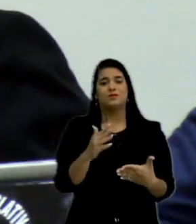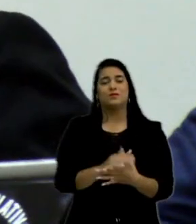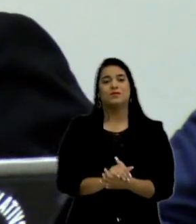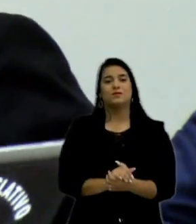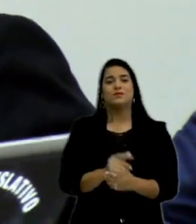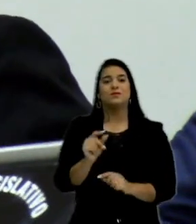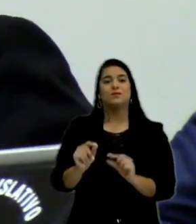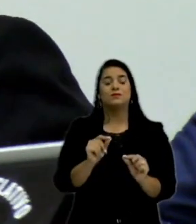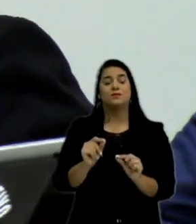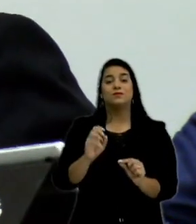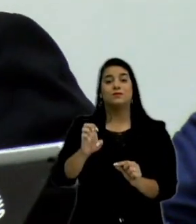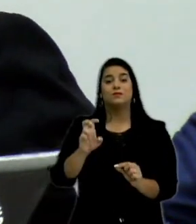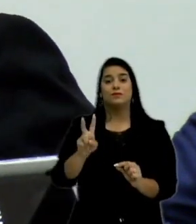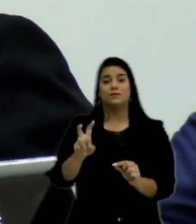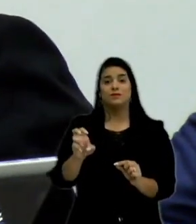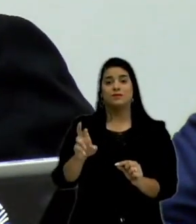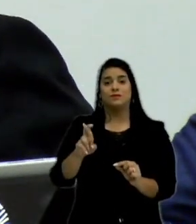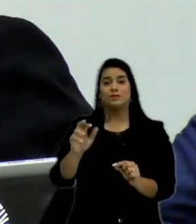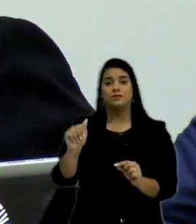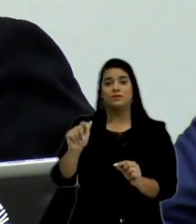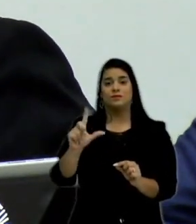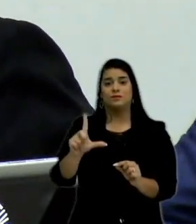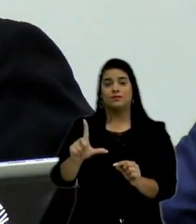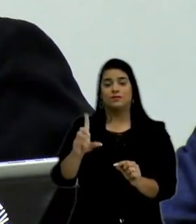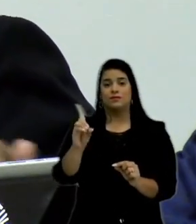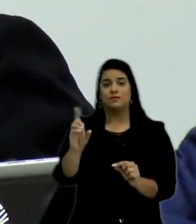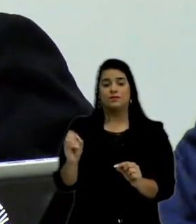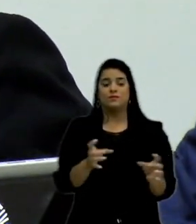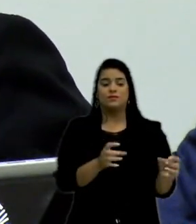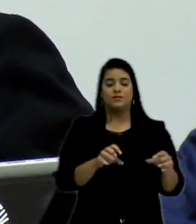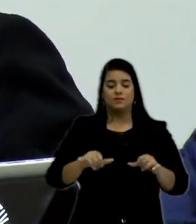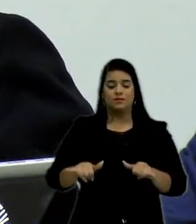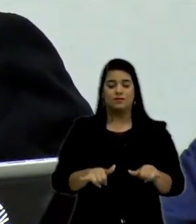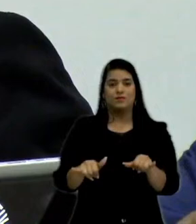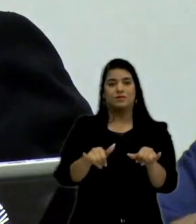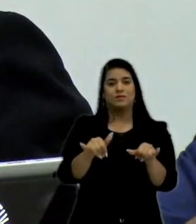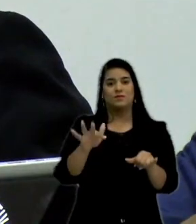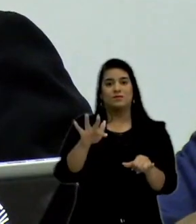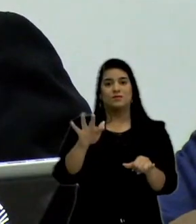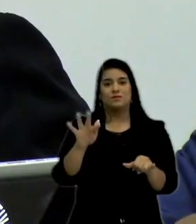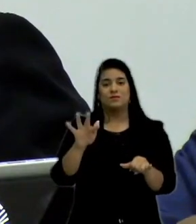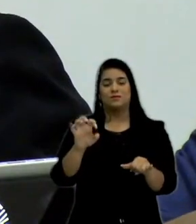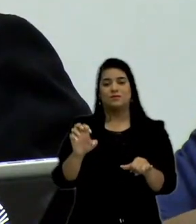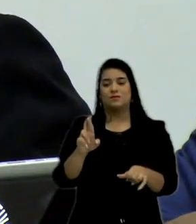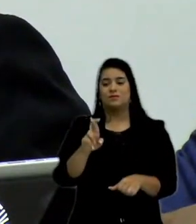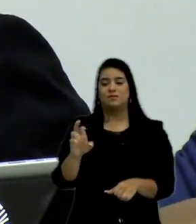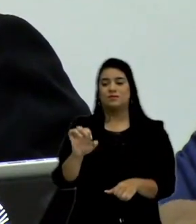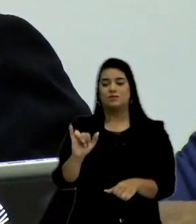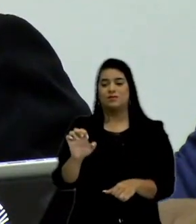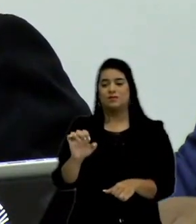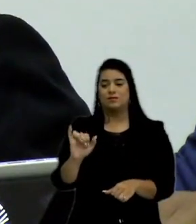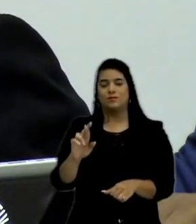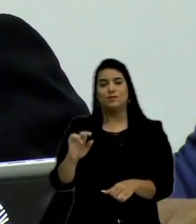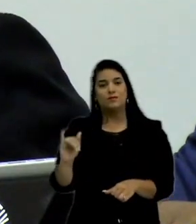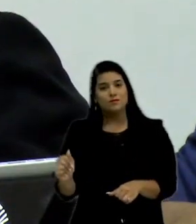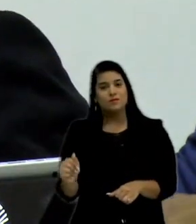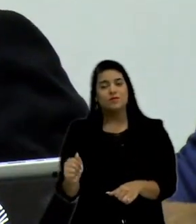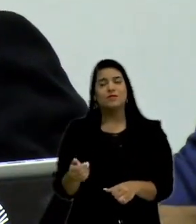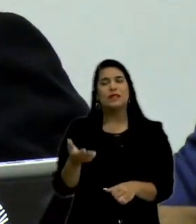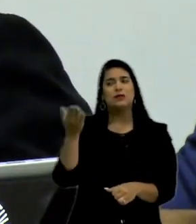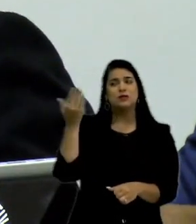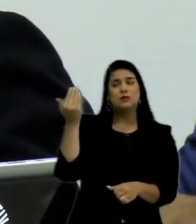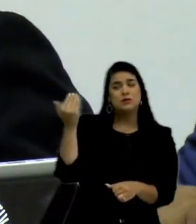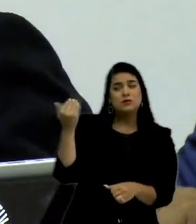a seu Everaldo, do Mercado Ferreira. Ele que, nos anos 90, tinha uma barraquinha azul